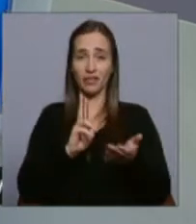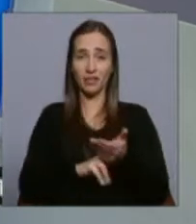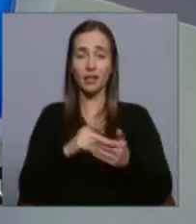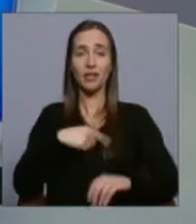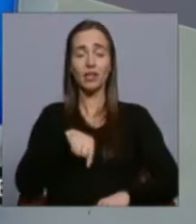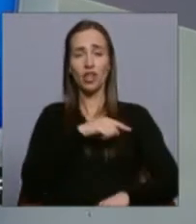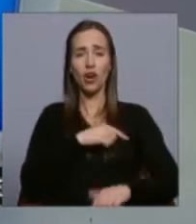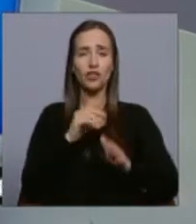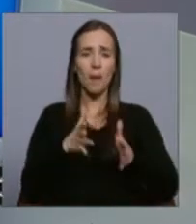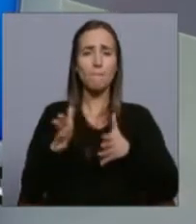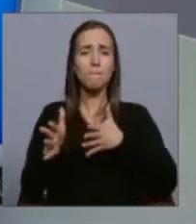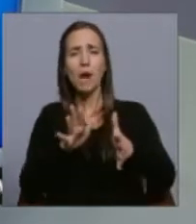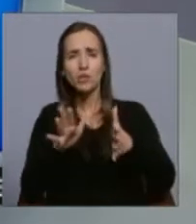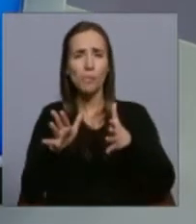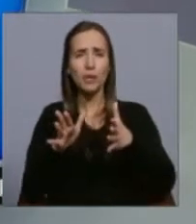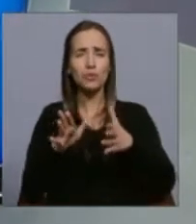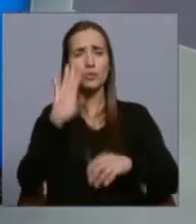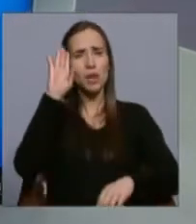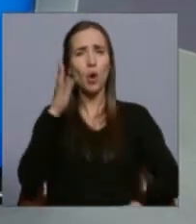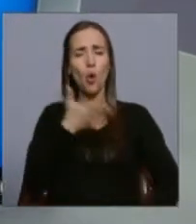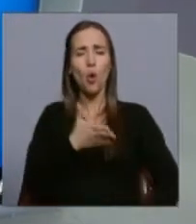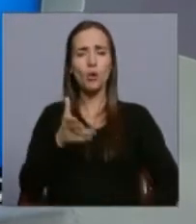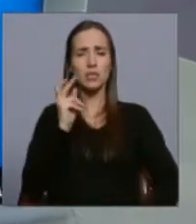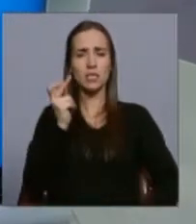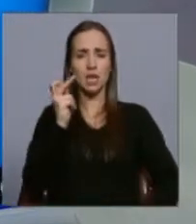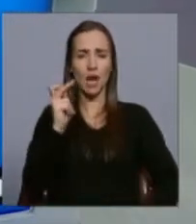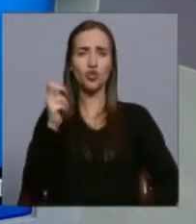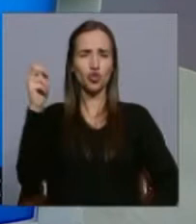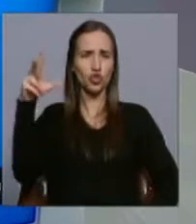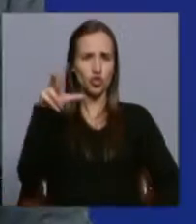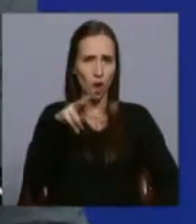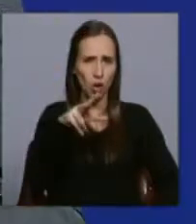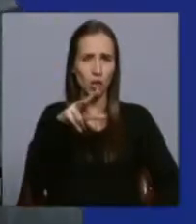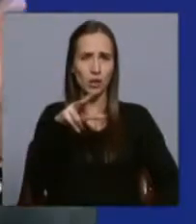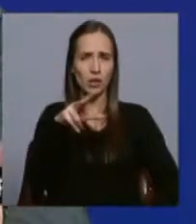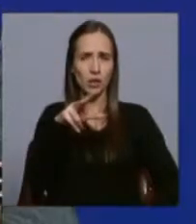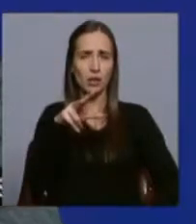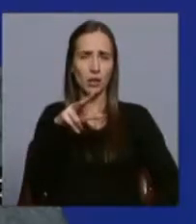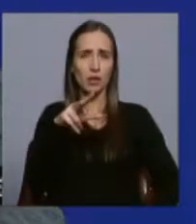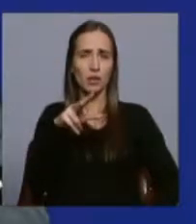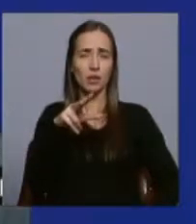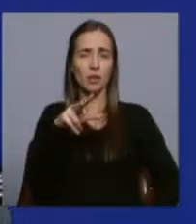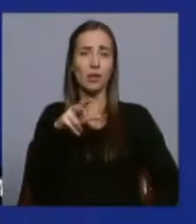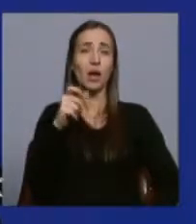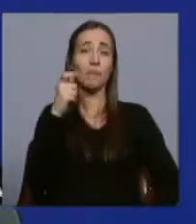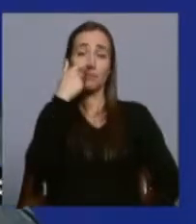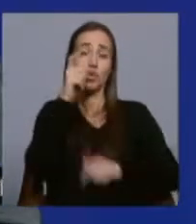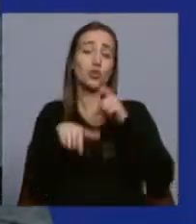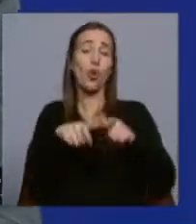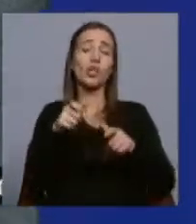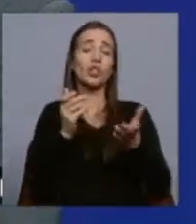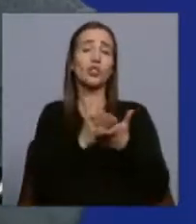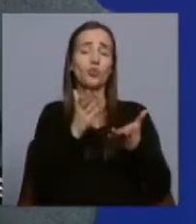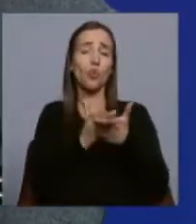ou menos familiarizados com o ciclo de 11 anos do Sol, o ciclo energético do Sol, que nós, até mesmo os astrónomos amadores, conseguem medir esse